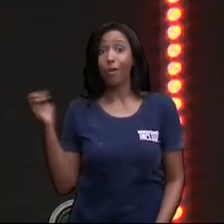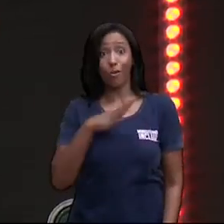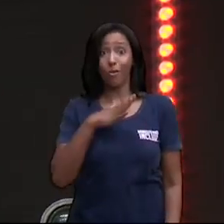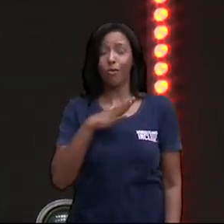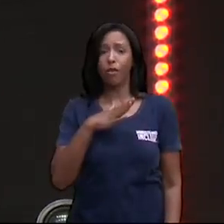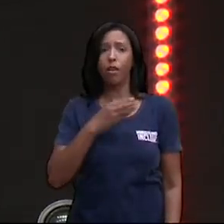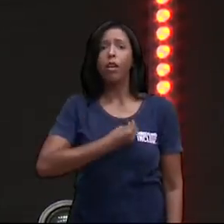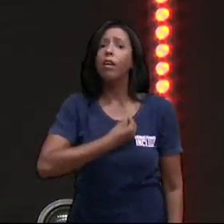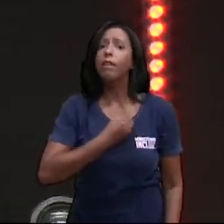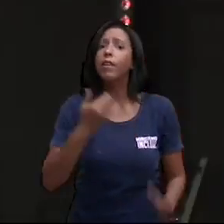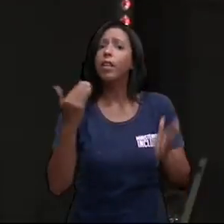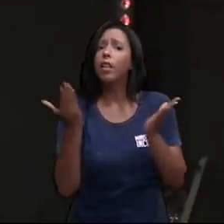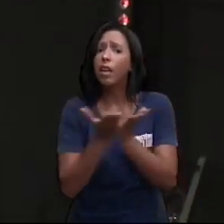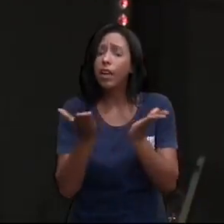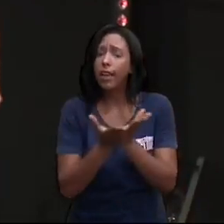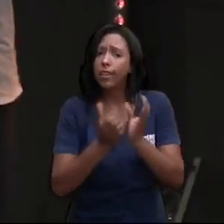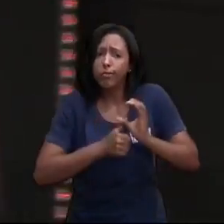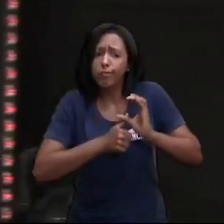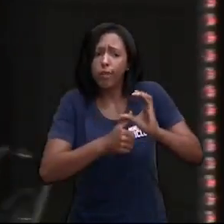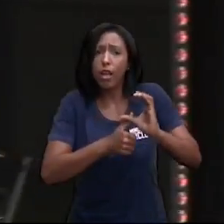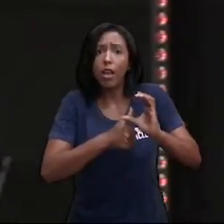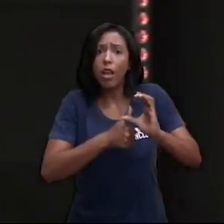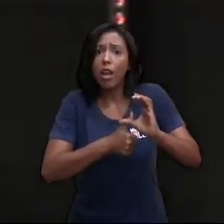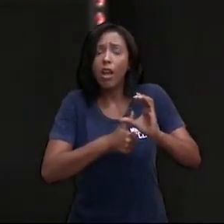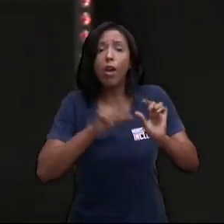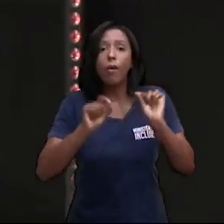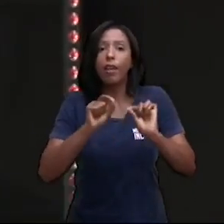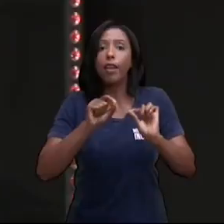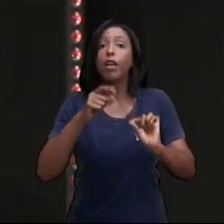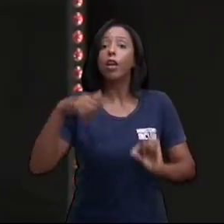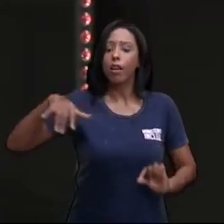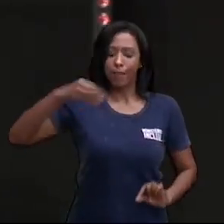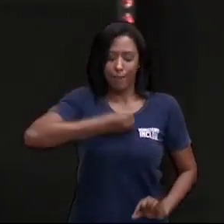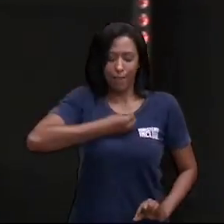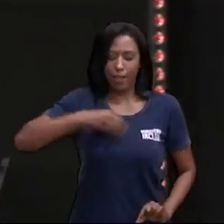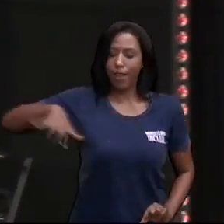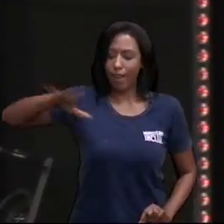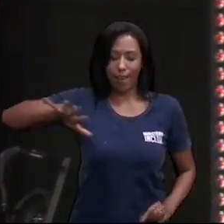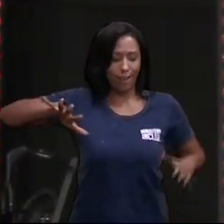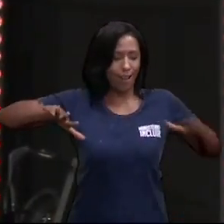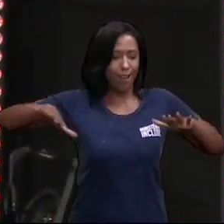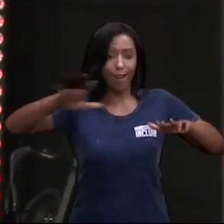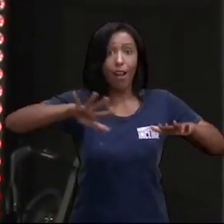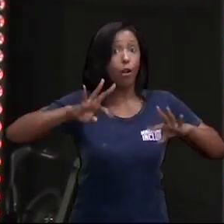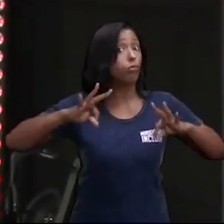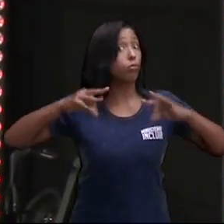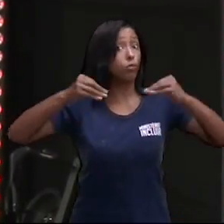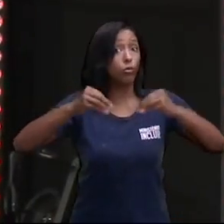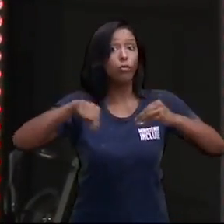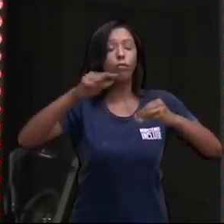Ser Cristão significa que em todas as áreas da sua vida você reflete